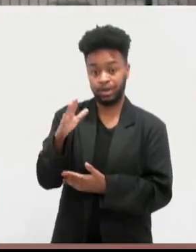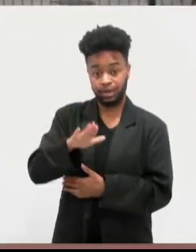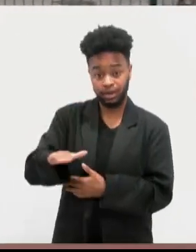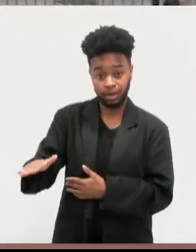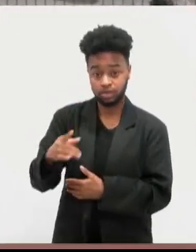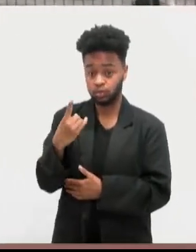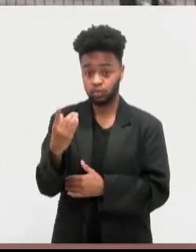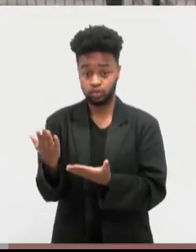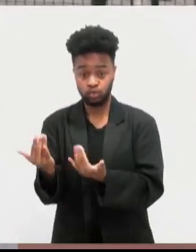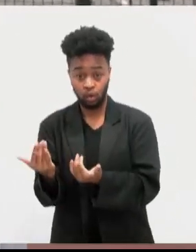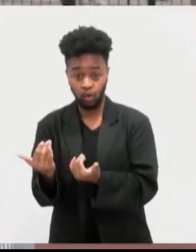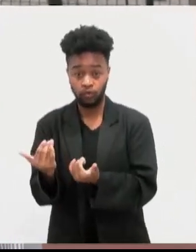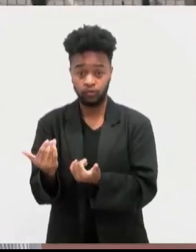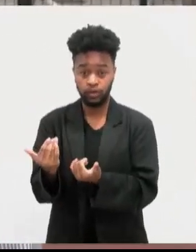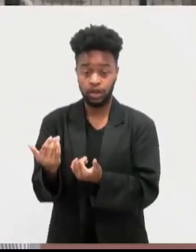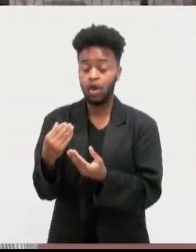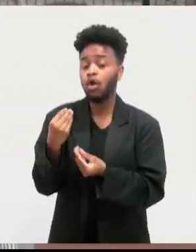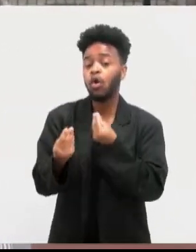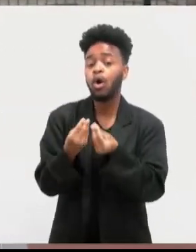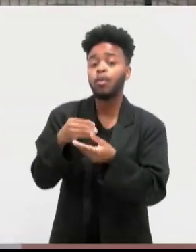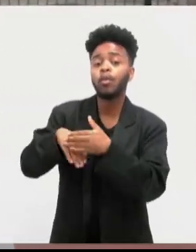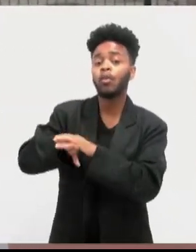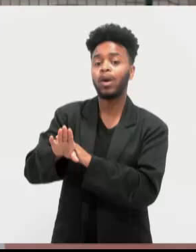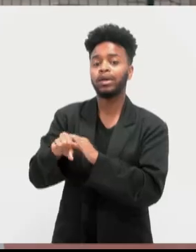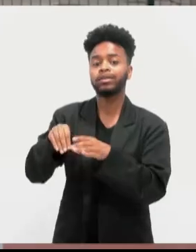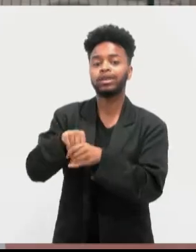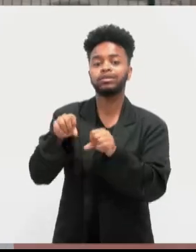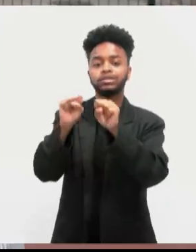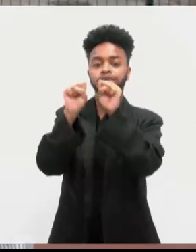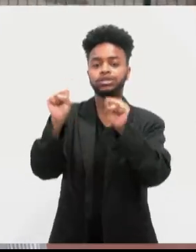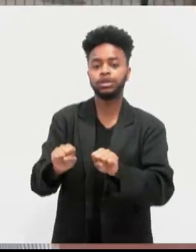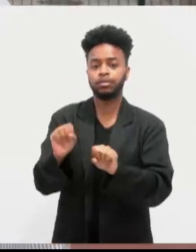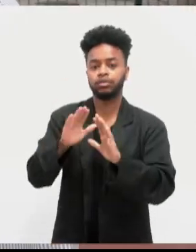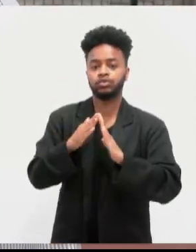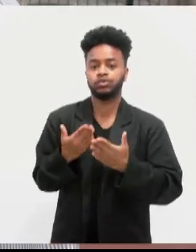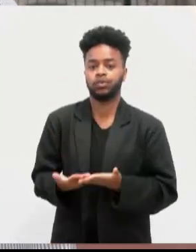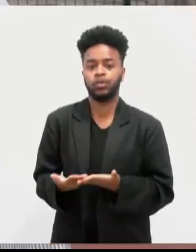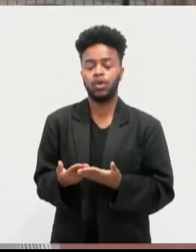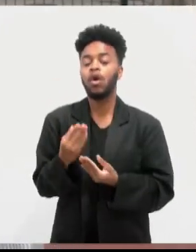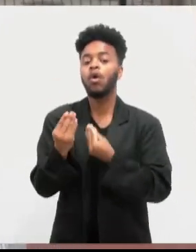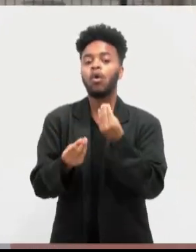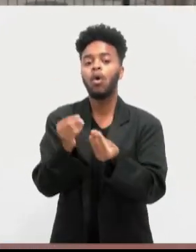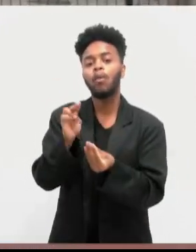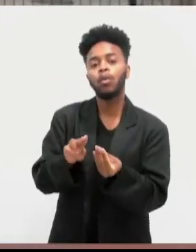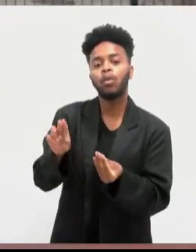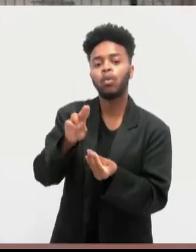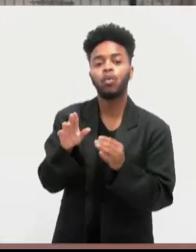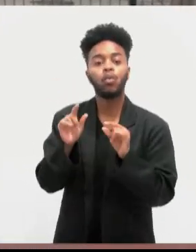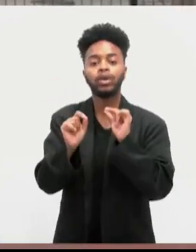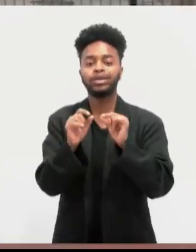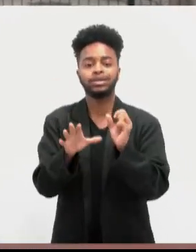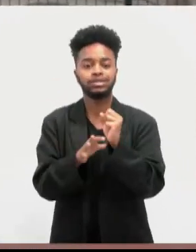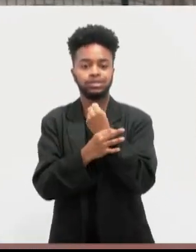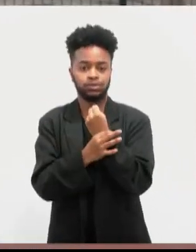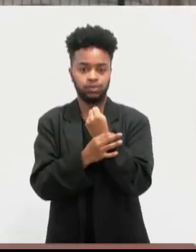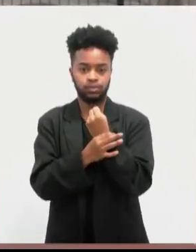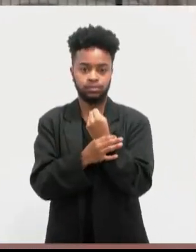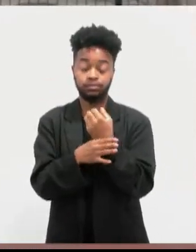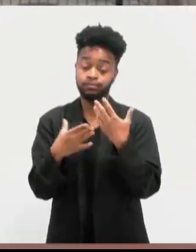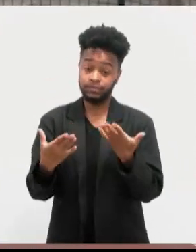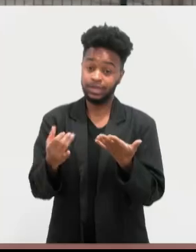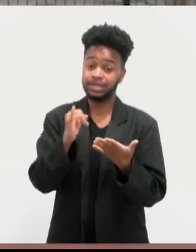um jovem, como é que isso é armazenado dentro do sistema escolar? Como é que isso é tratado? Qual é a segurança? E quando os pais